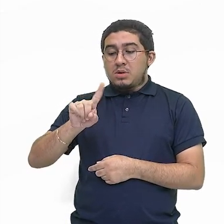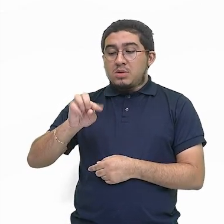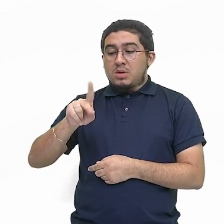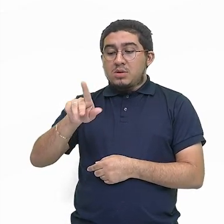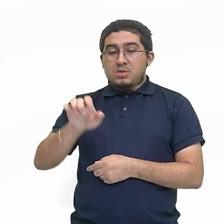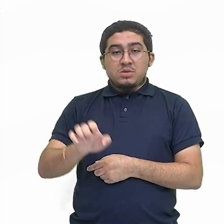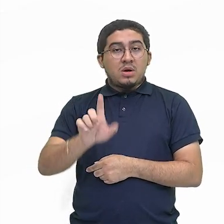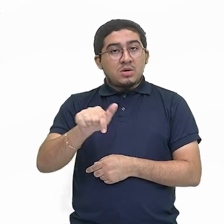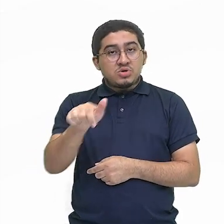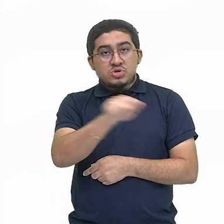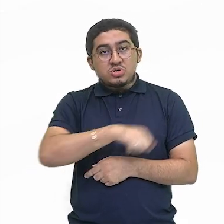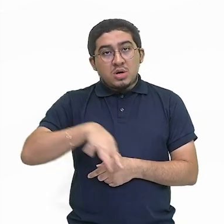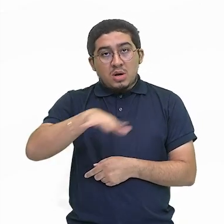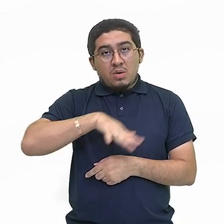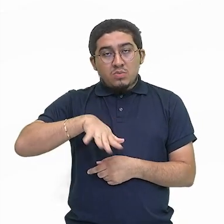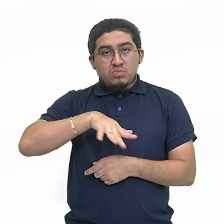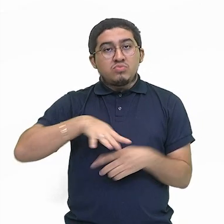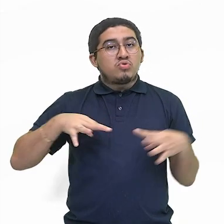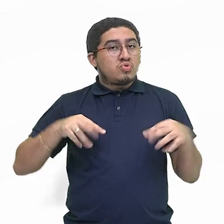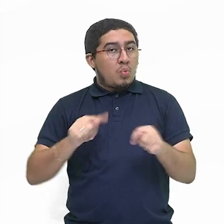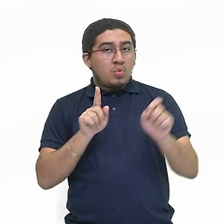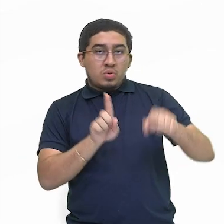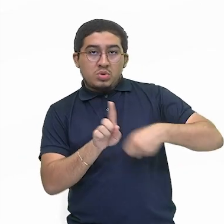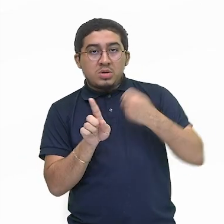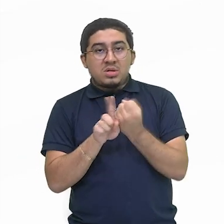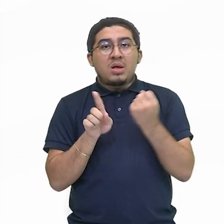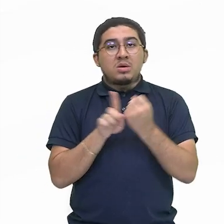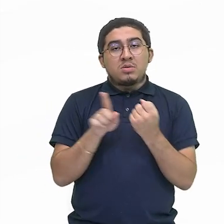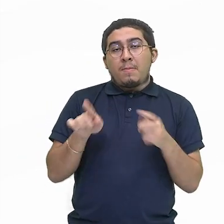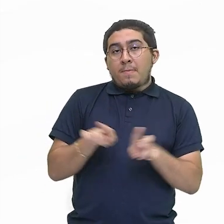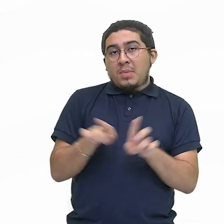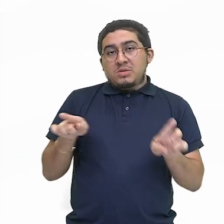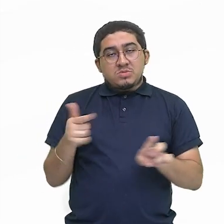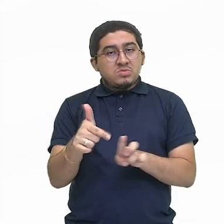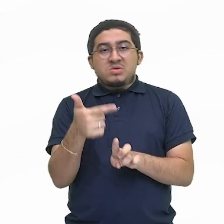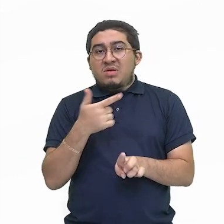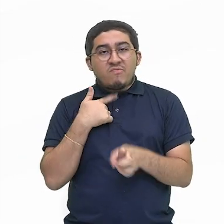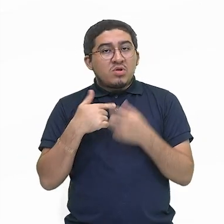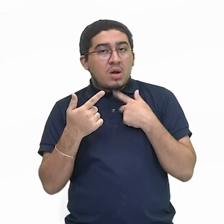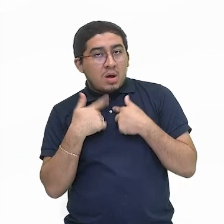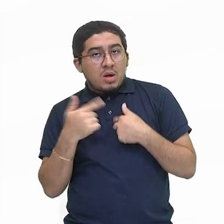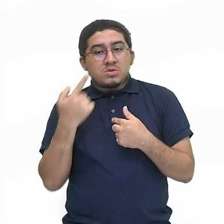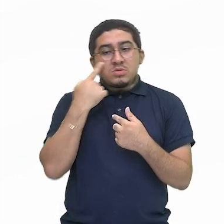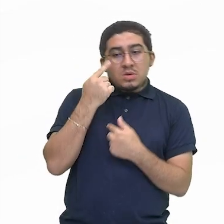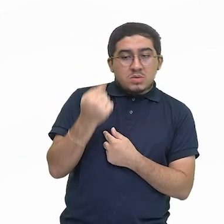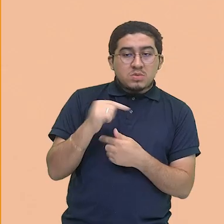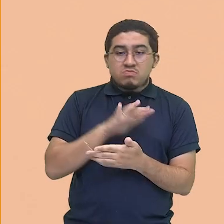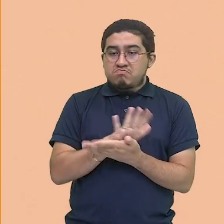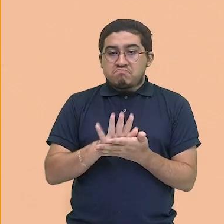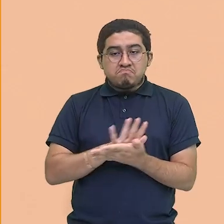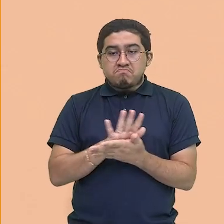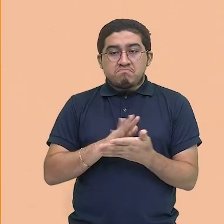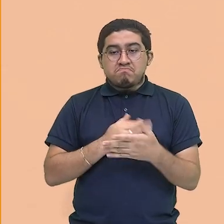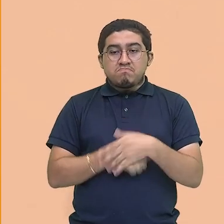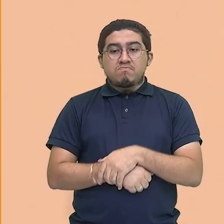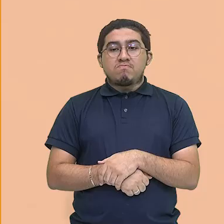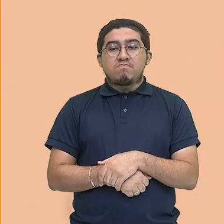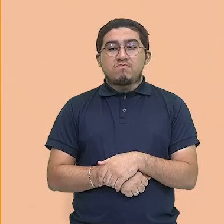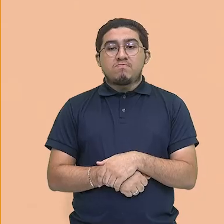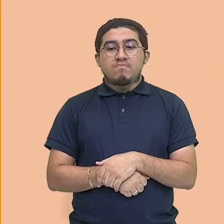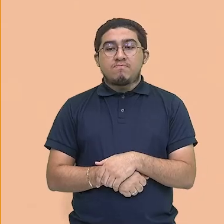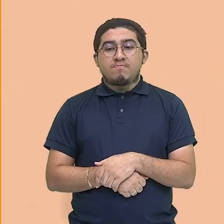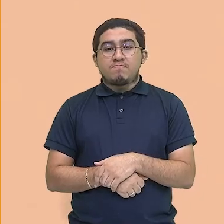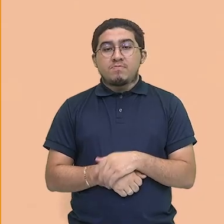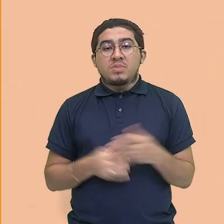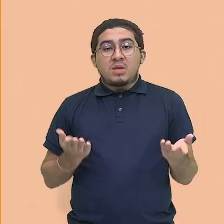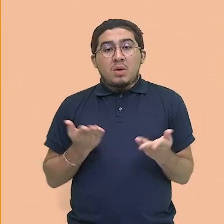sociedade sem considerar as vontades e desejos de cada indivíduo, certo? Muito bem. E aí nós vamos ver